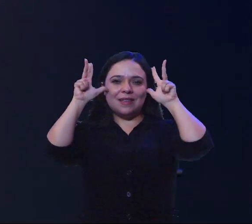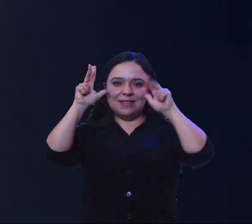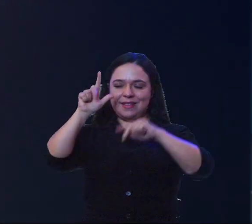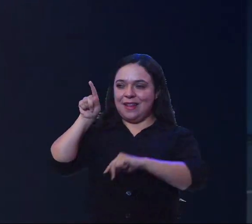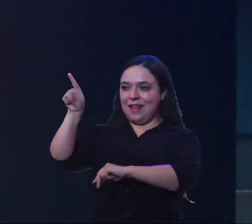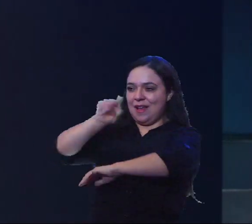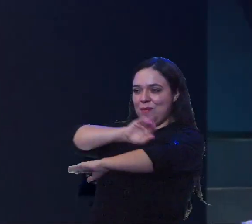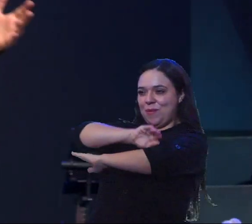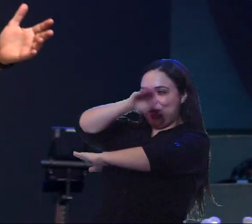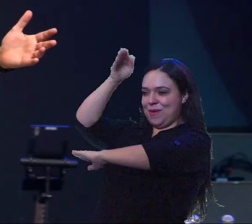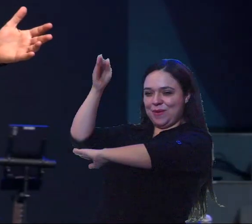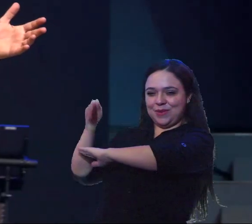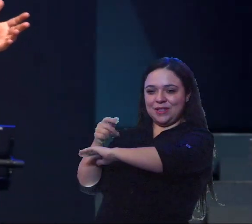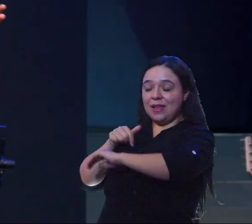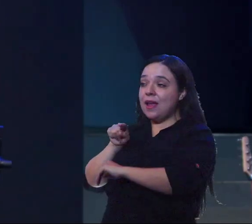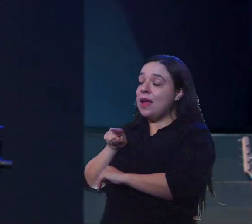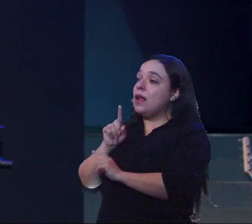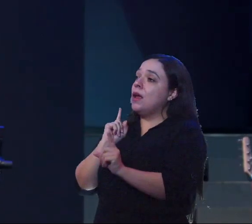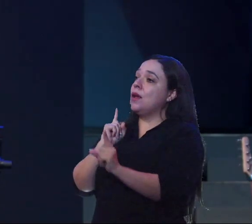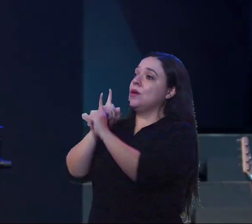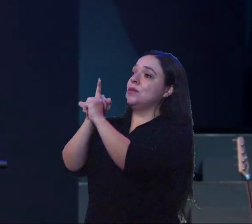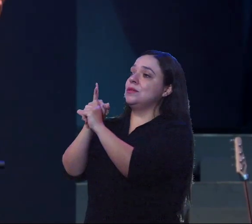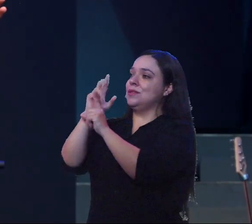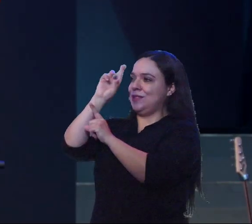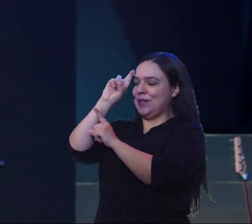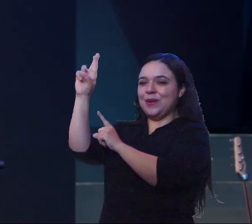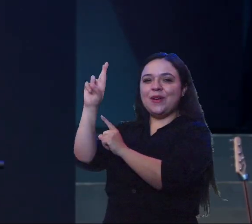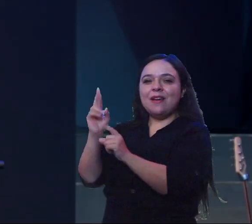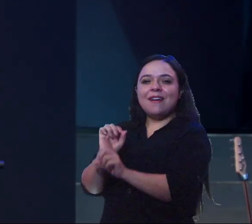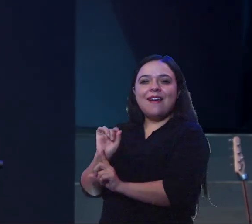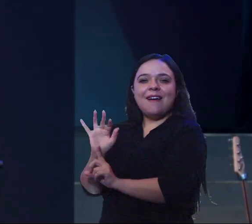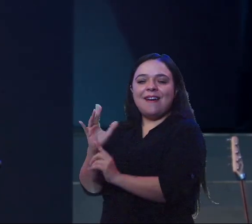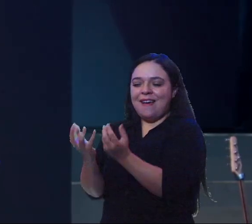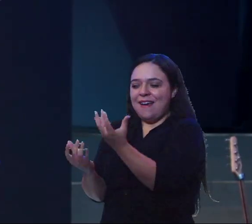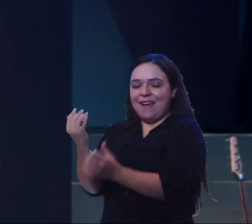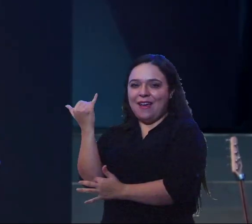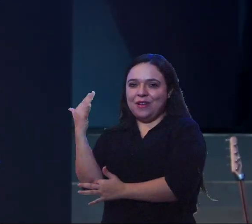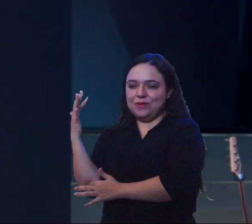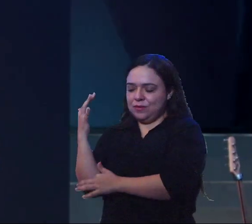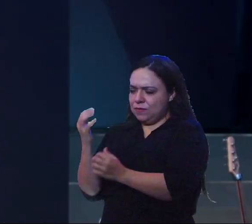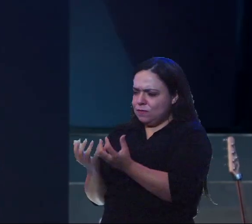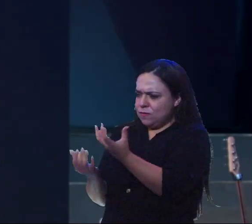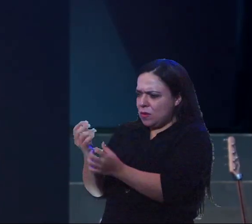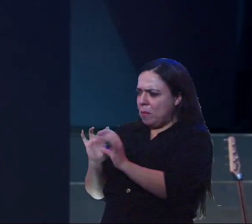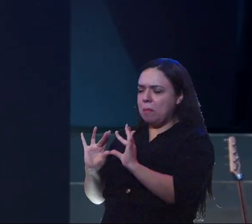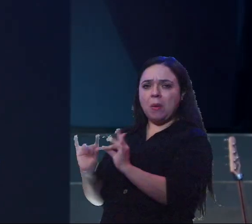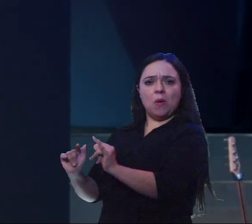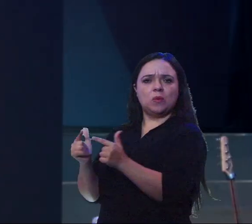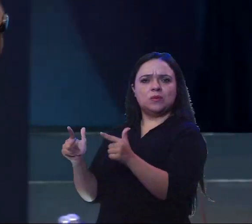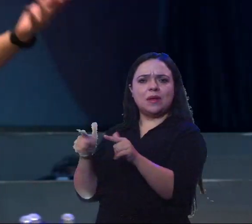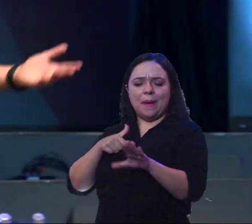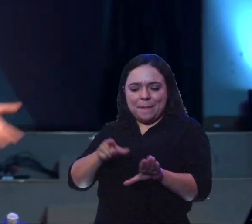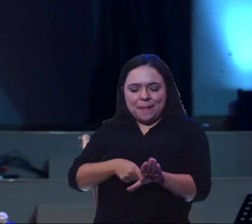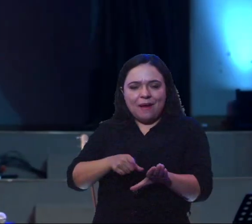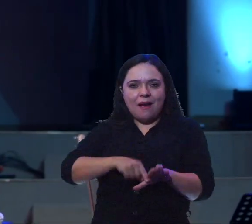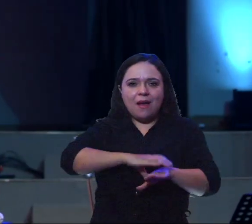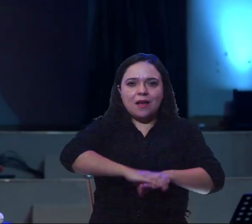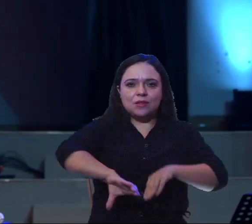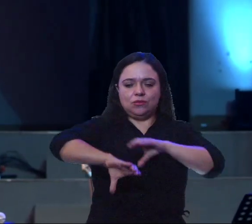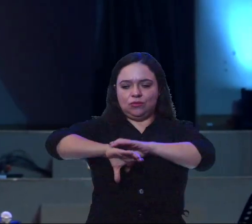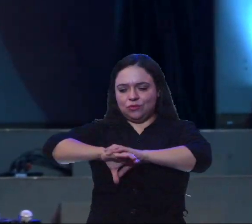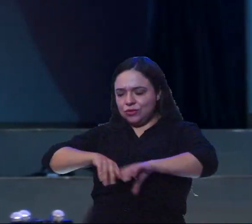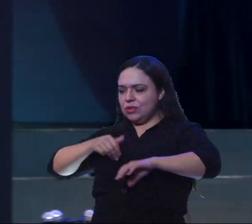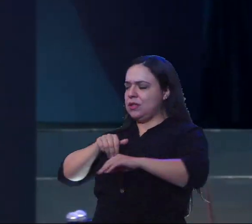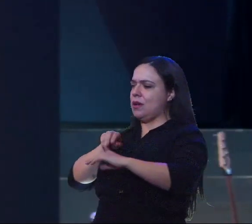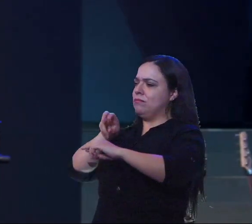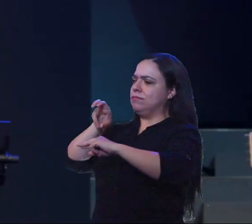monte, e chega lá, e aí está aquela sarça pegando fogo e não se consumindo, tira as sandálias dos pés, e na medida que ele começa a